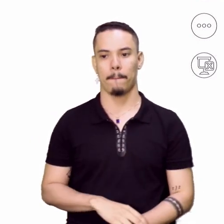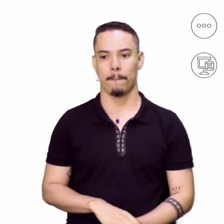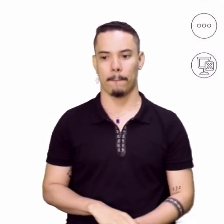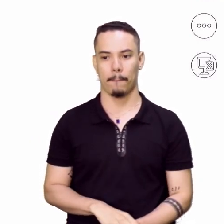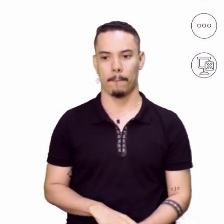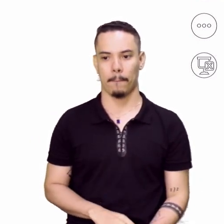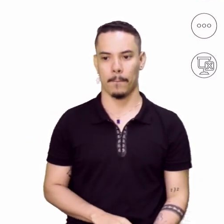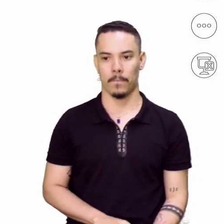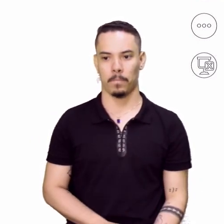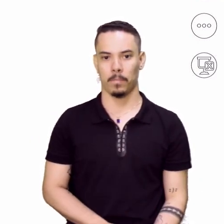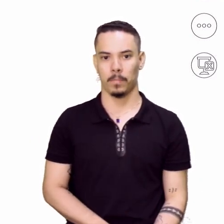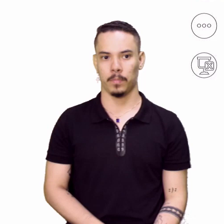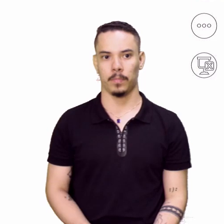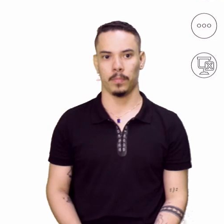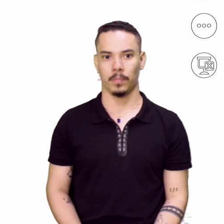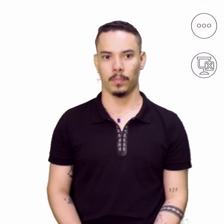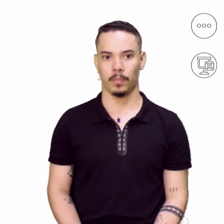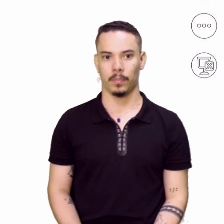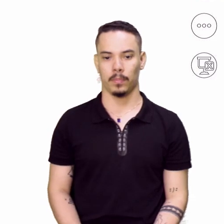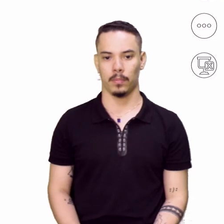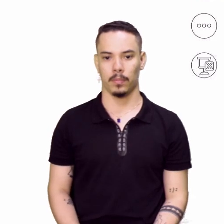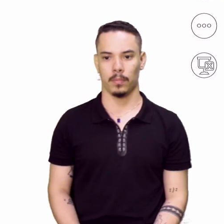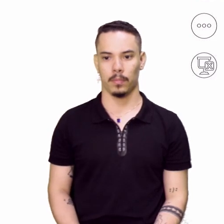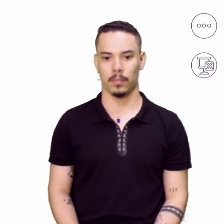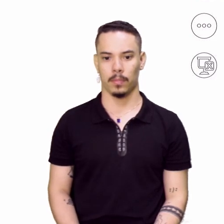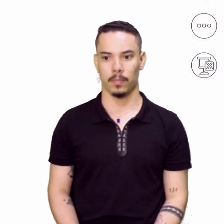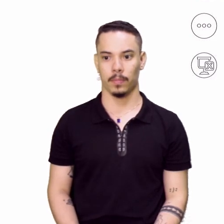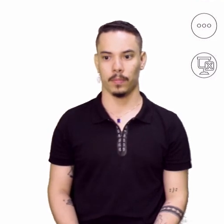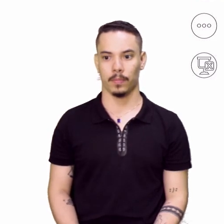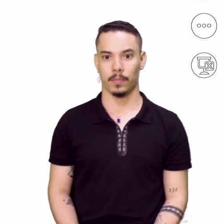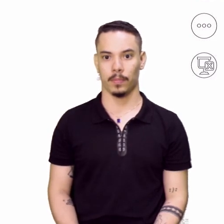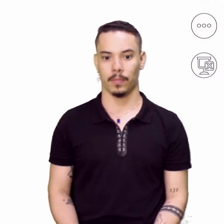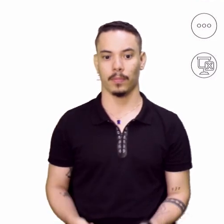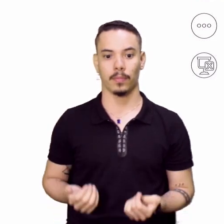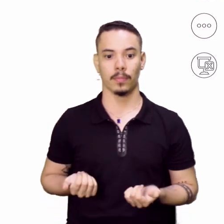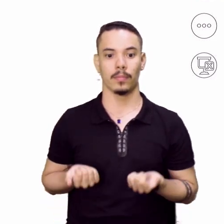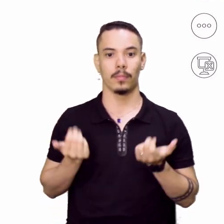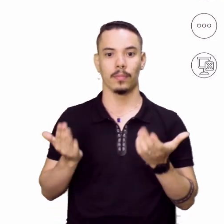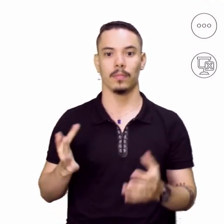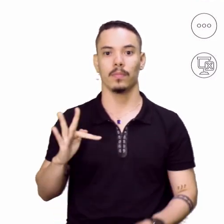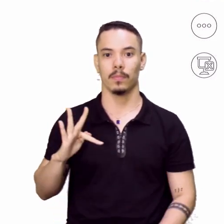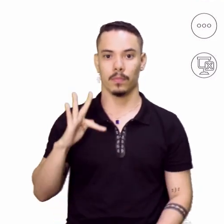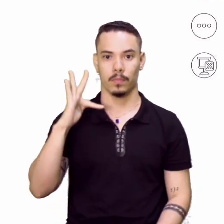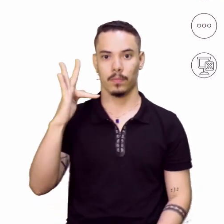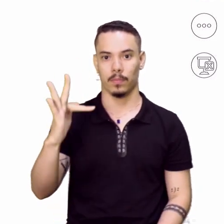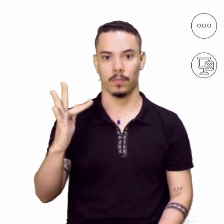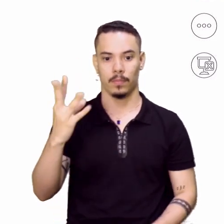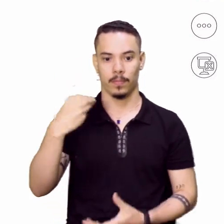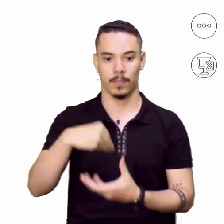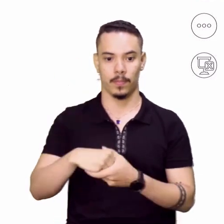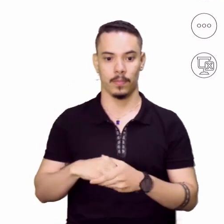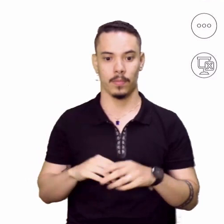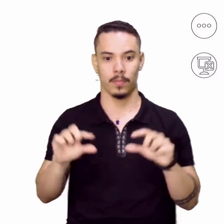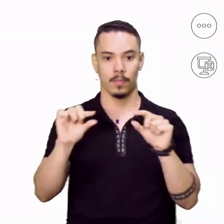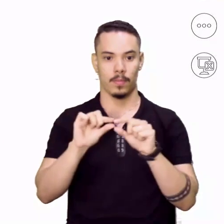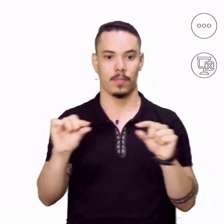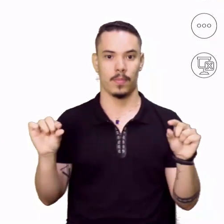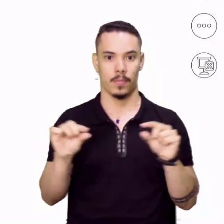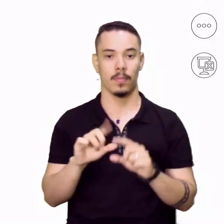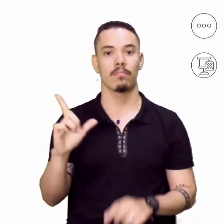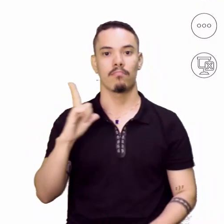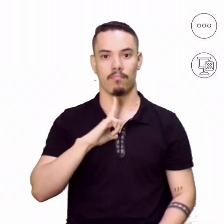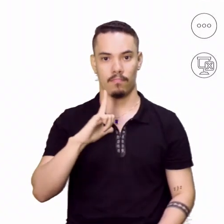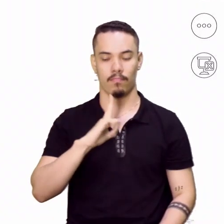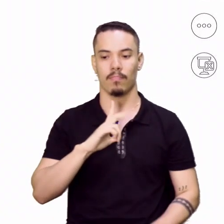famoso carinha que dá o futuro para as frases e aí tem uma diferença entre are you going